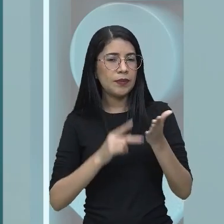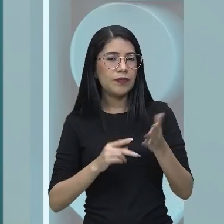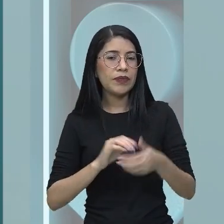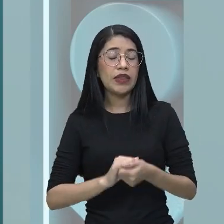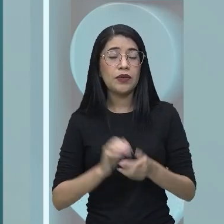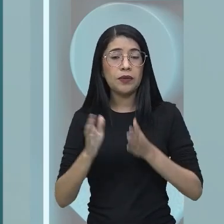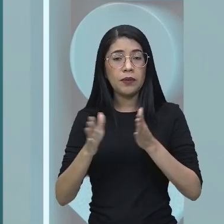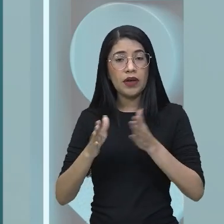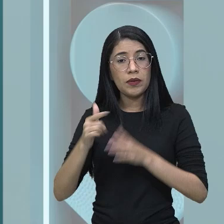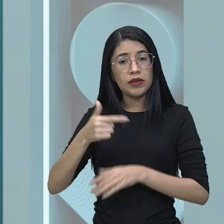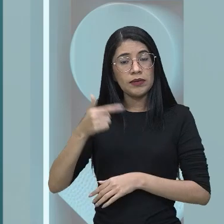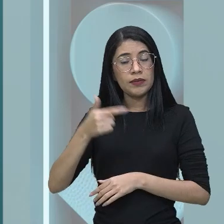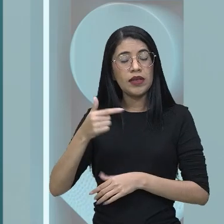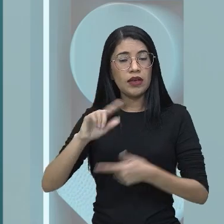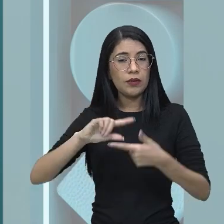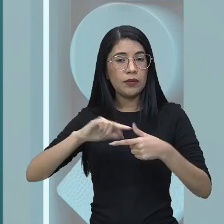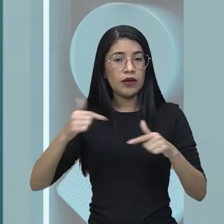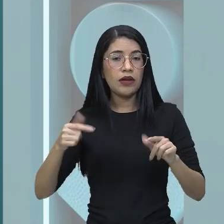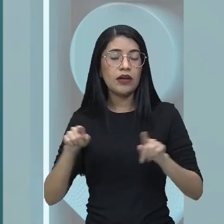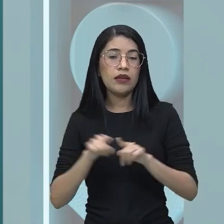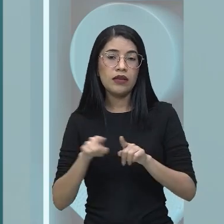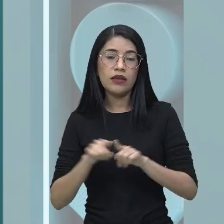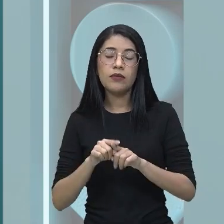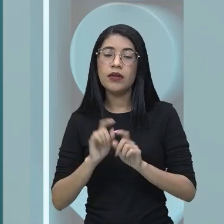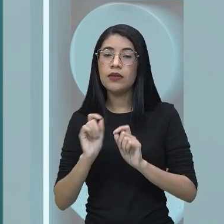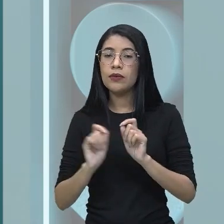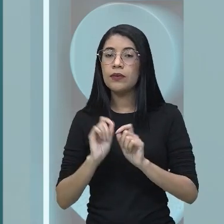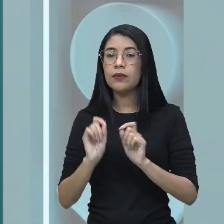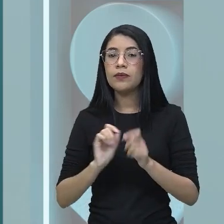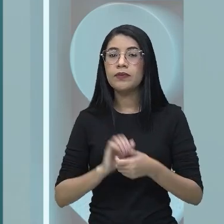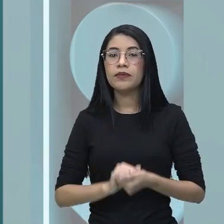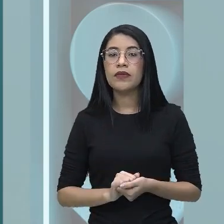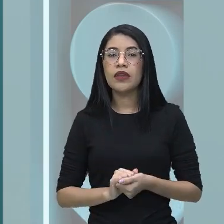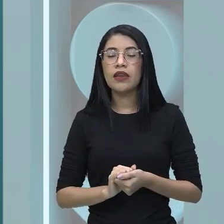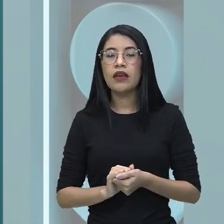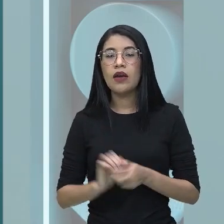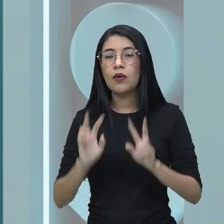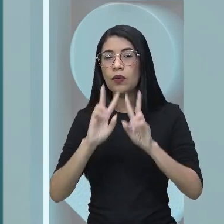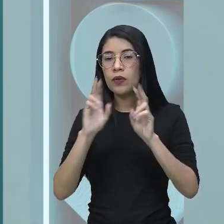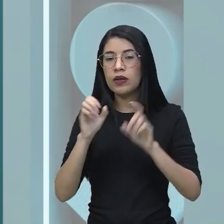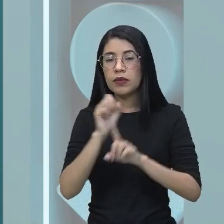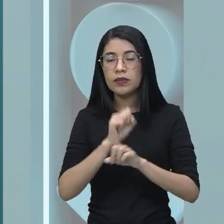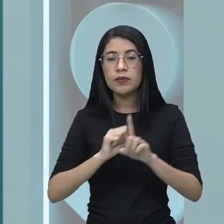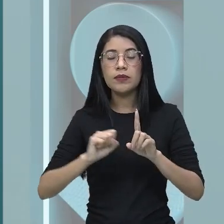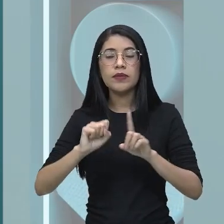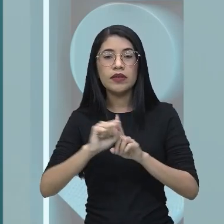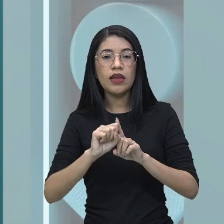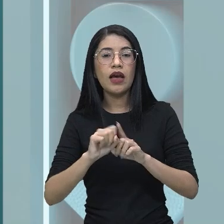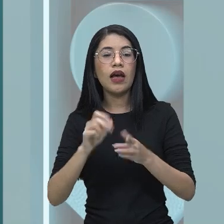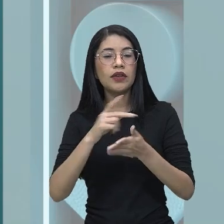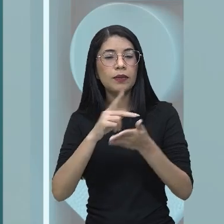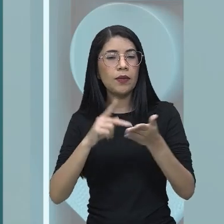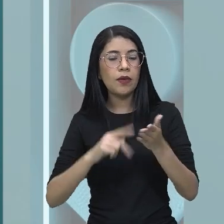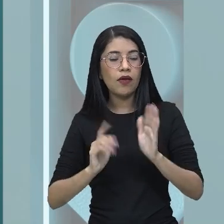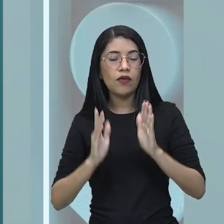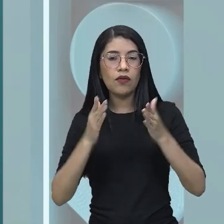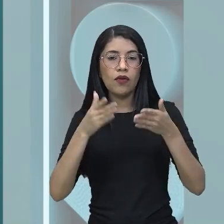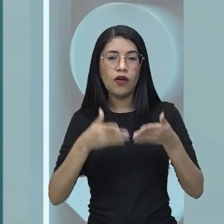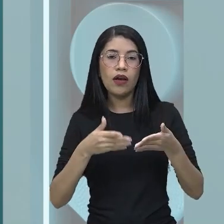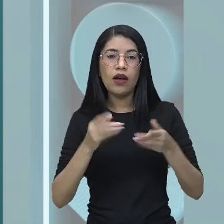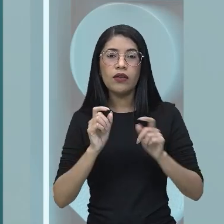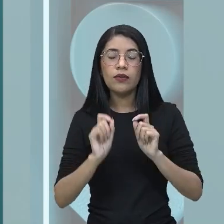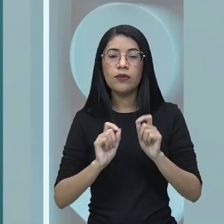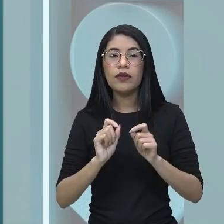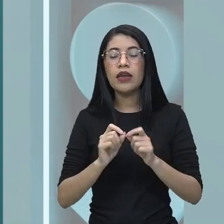fase nós vamos ter exatamente essa questão social esse poema essa poesia engajada